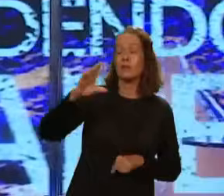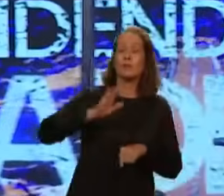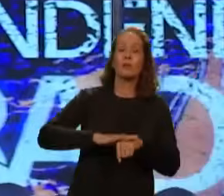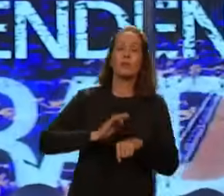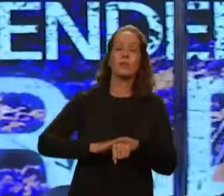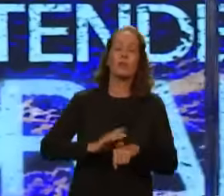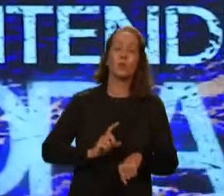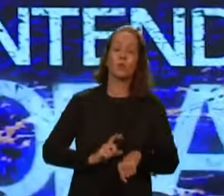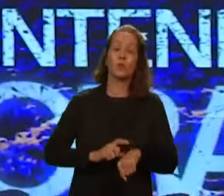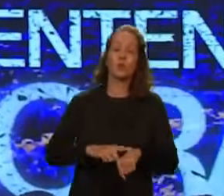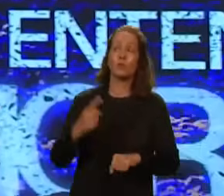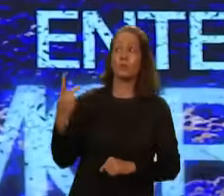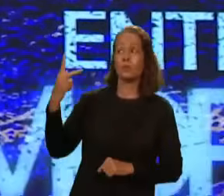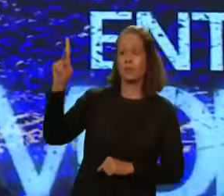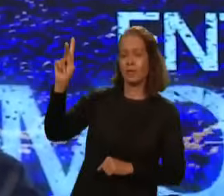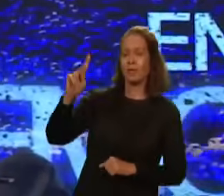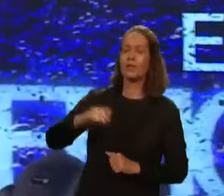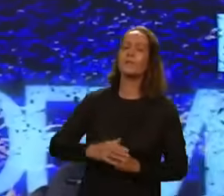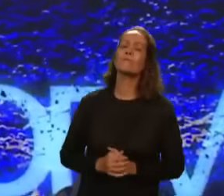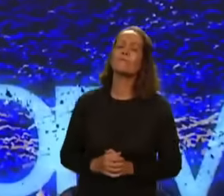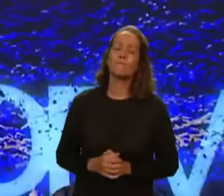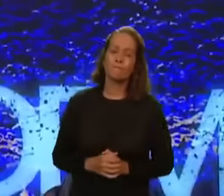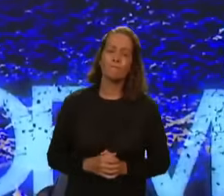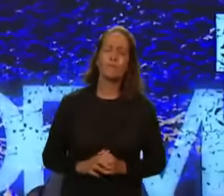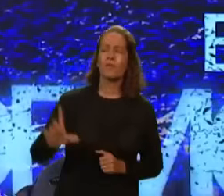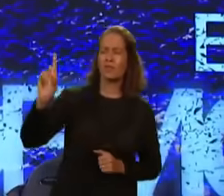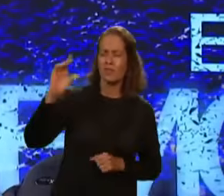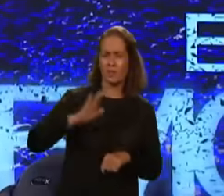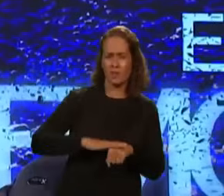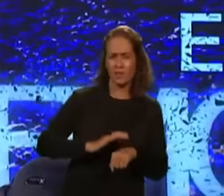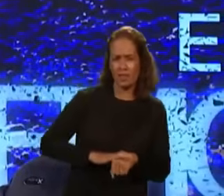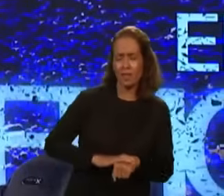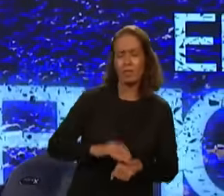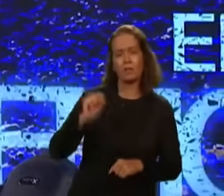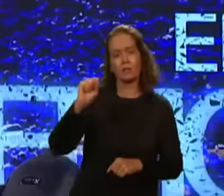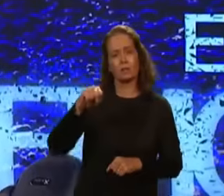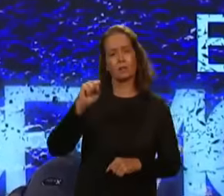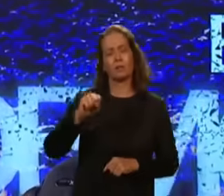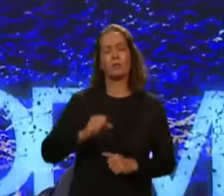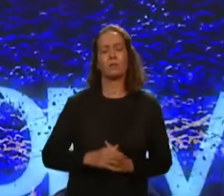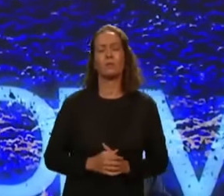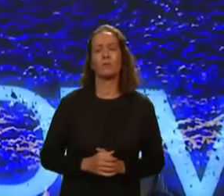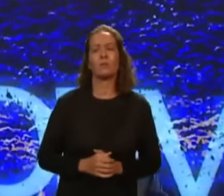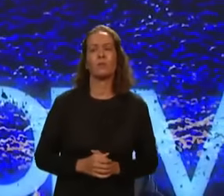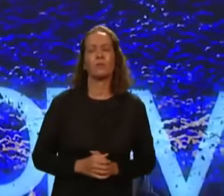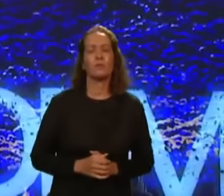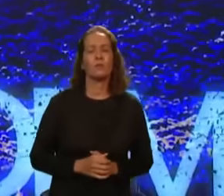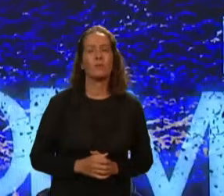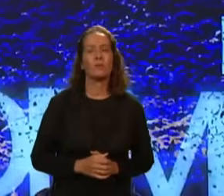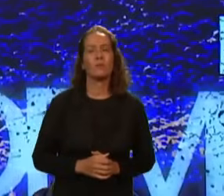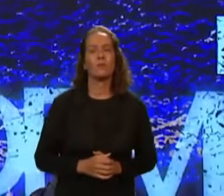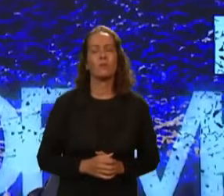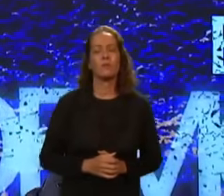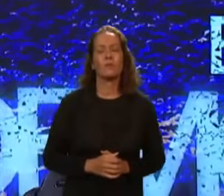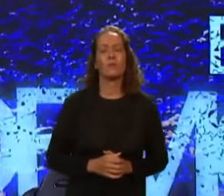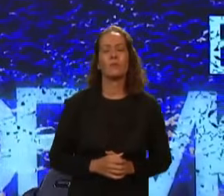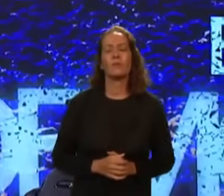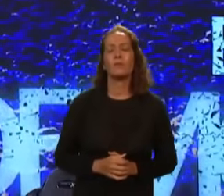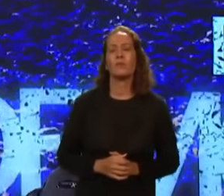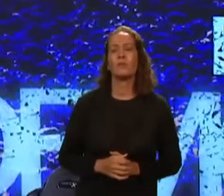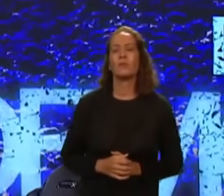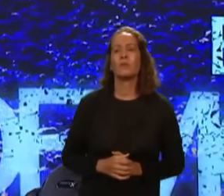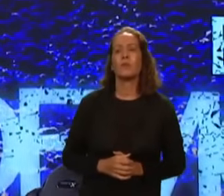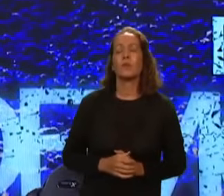dEle. Ele vai fazer? Vai. Eu posso falar isso aqui de Jesus, gente, ó. Jesus